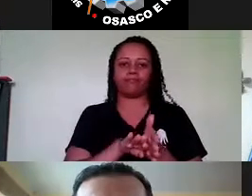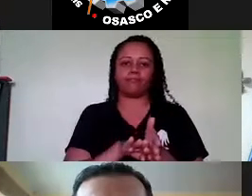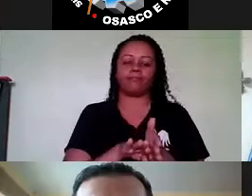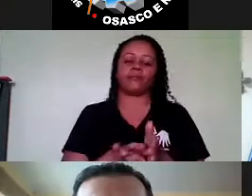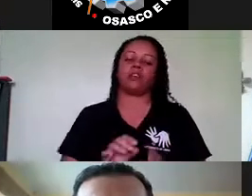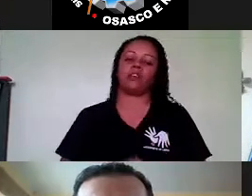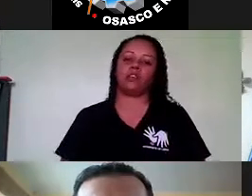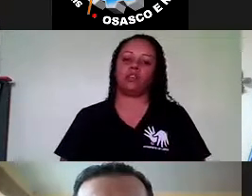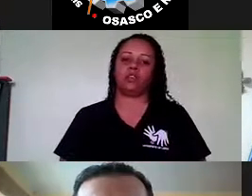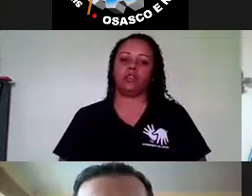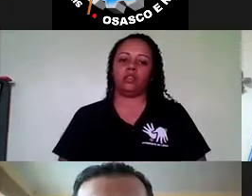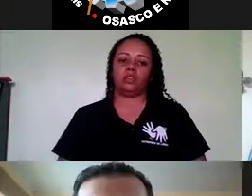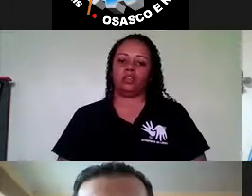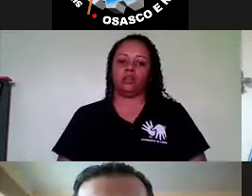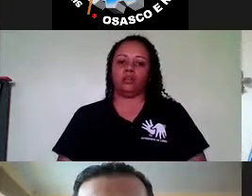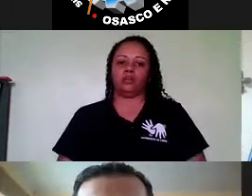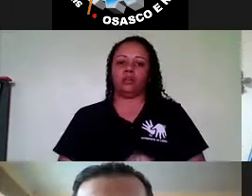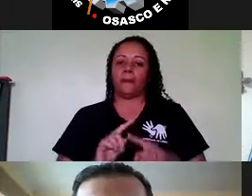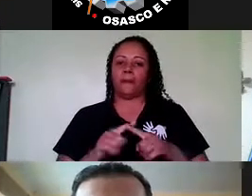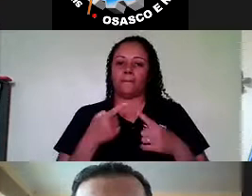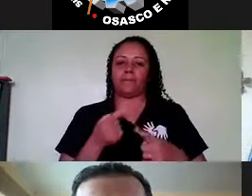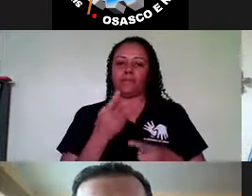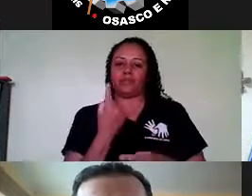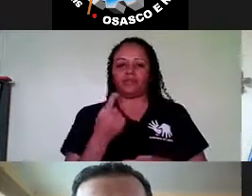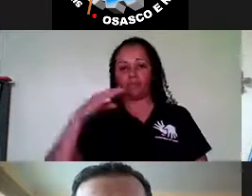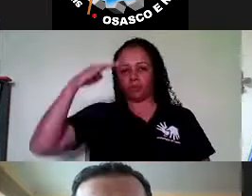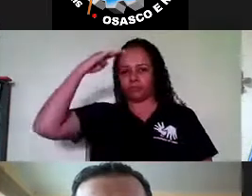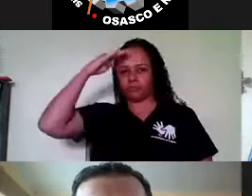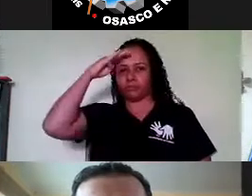contribuir. Mais uma soldada, mais uma